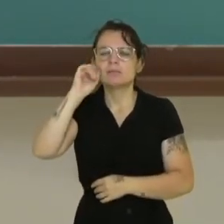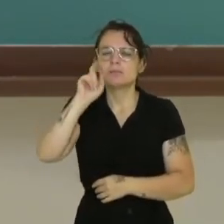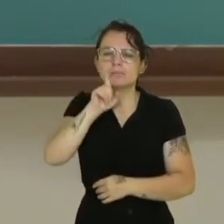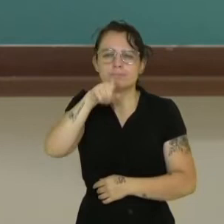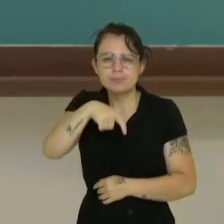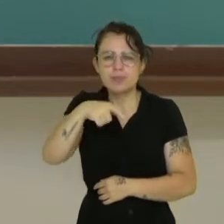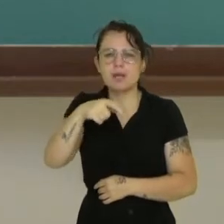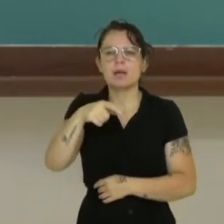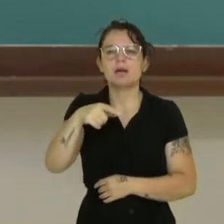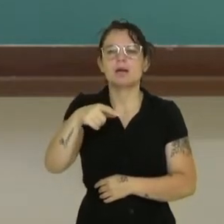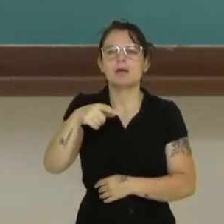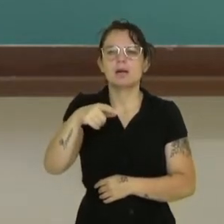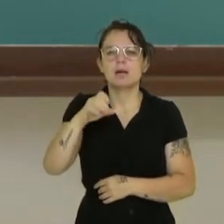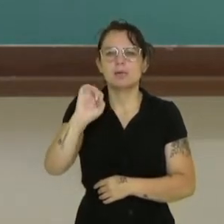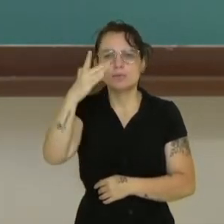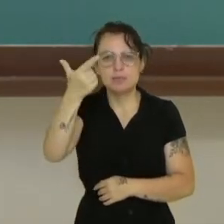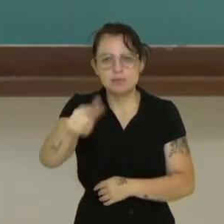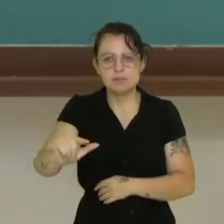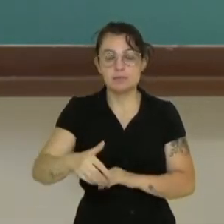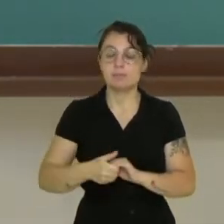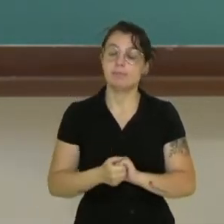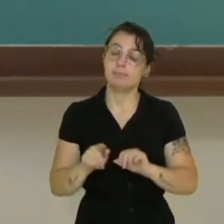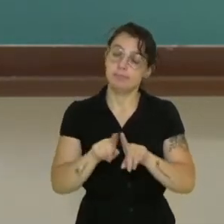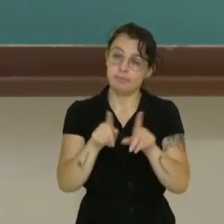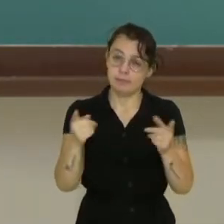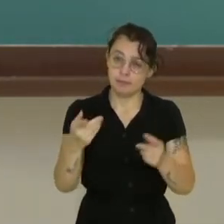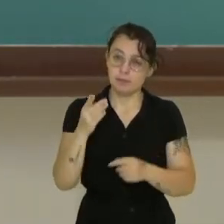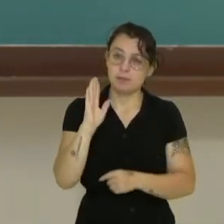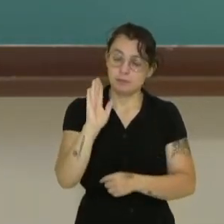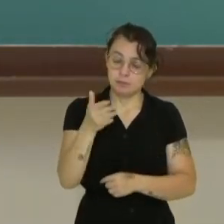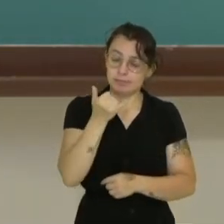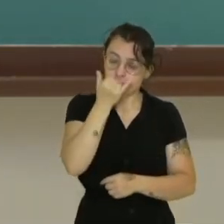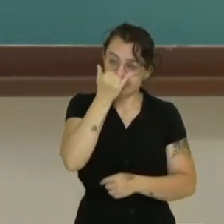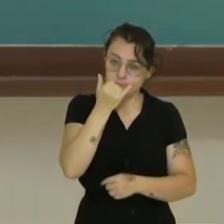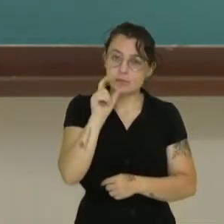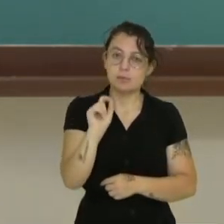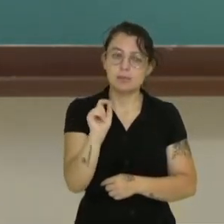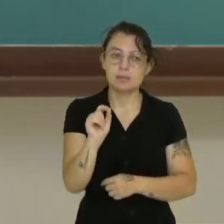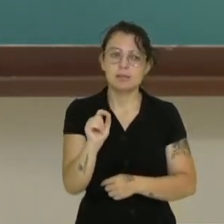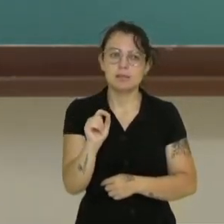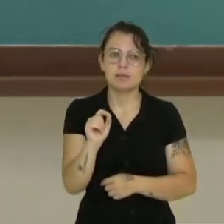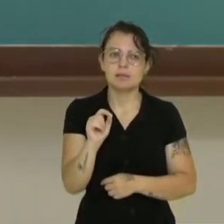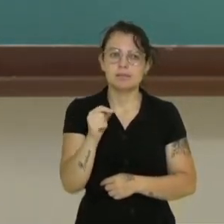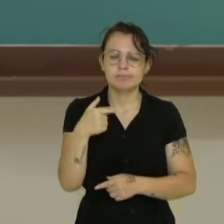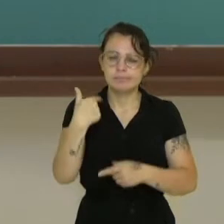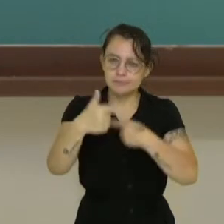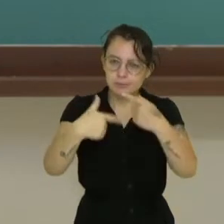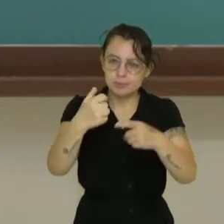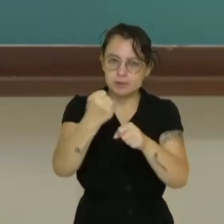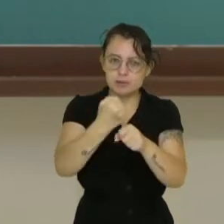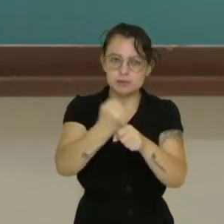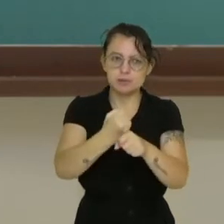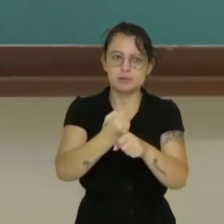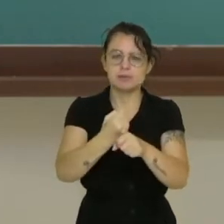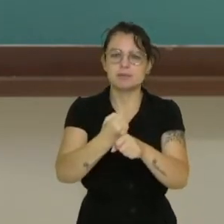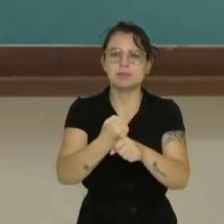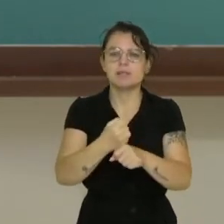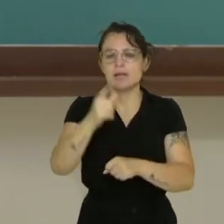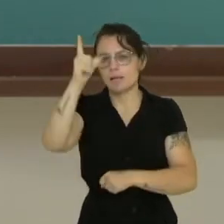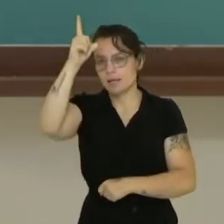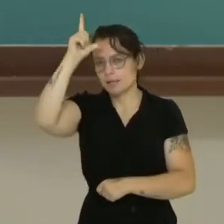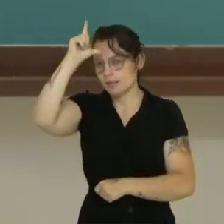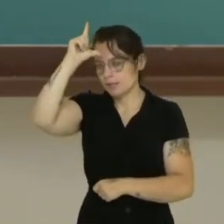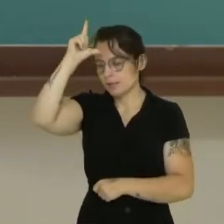voltassem a acontecer. Infelizmente, como vocês sabem, poucos anos mais tarde, a